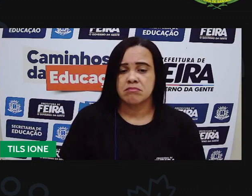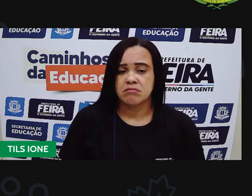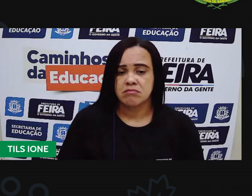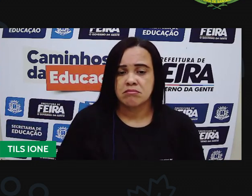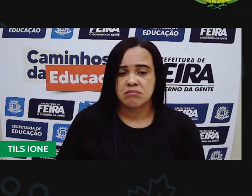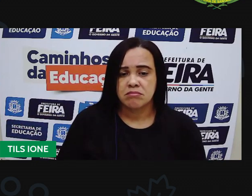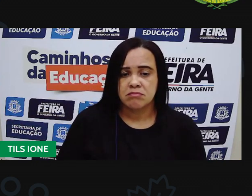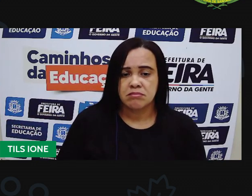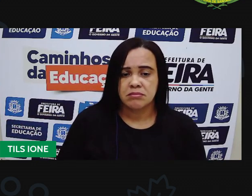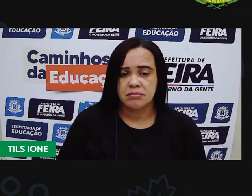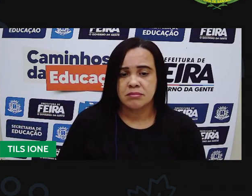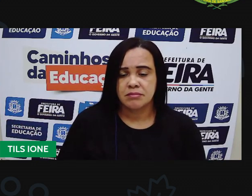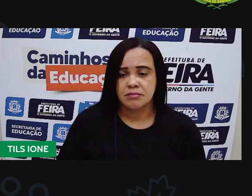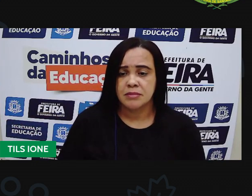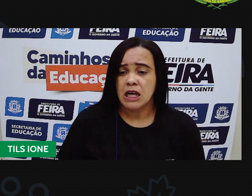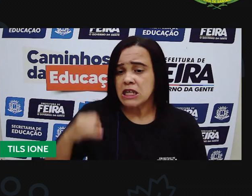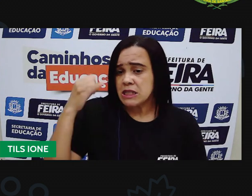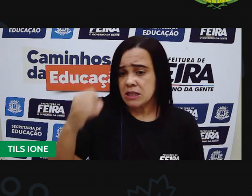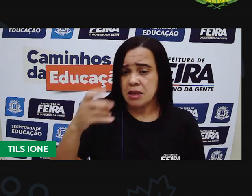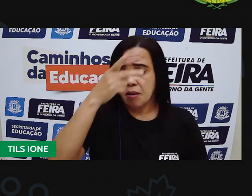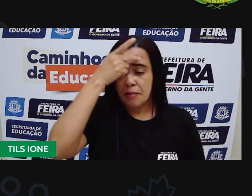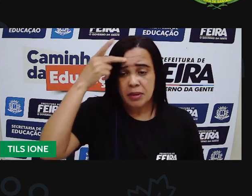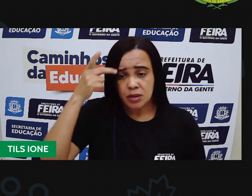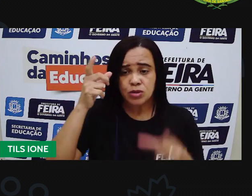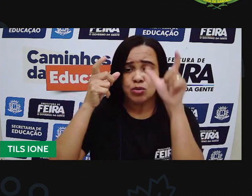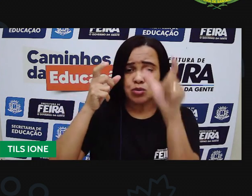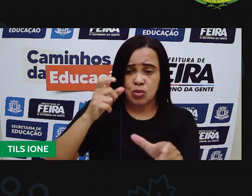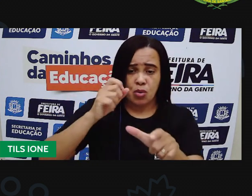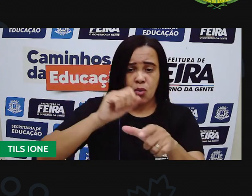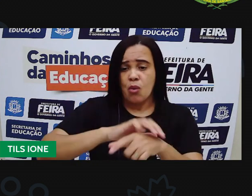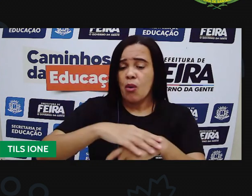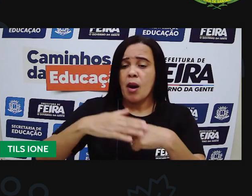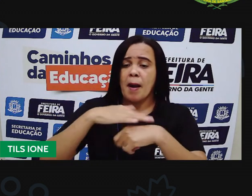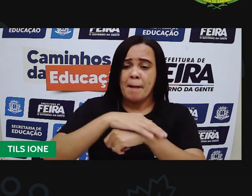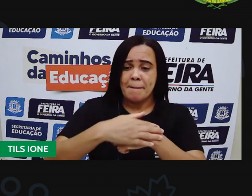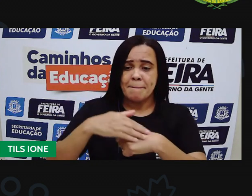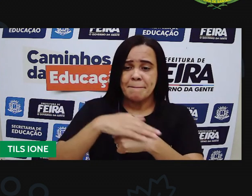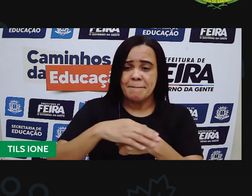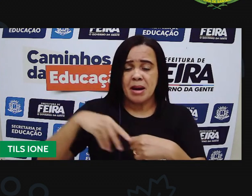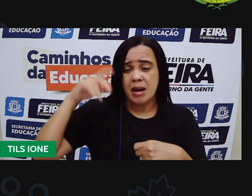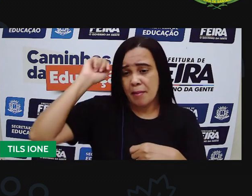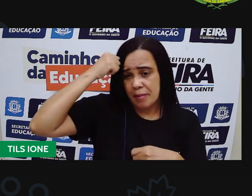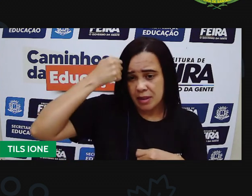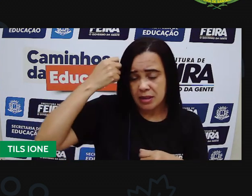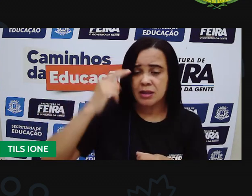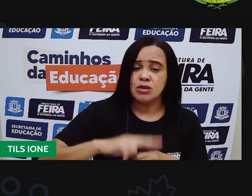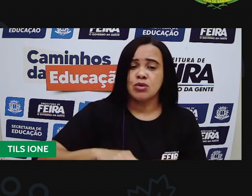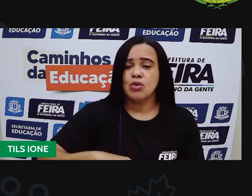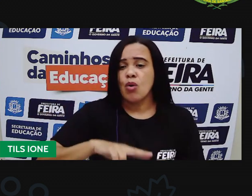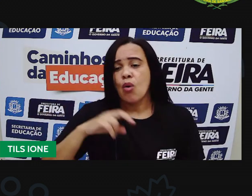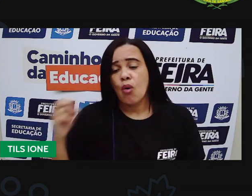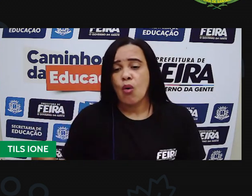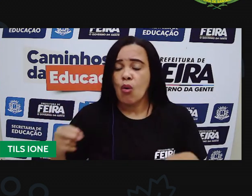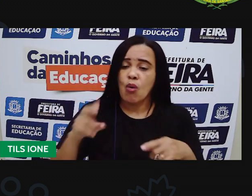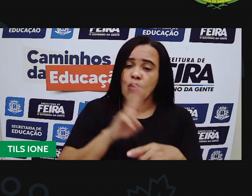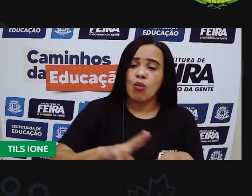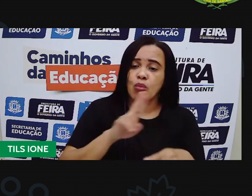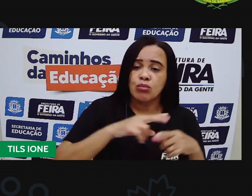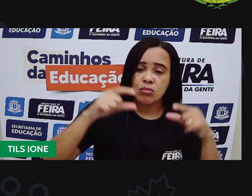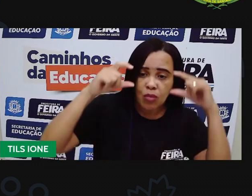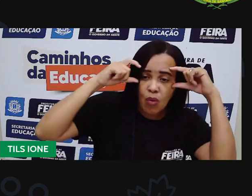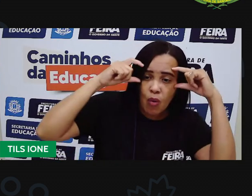tem um tom de pele diferente do dele, ou porque ele é muito alto, ou porque usa óculos.